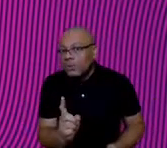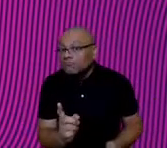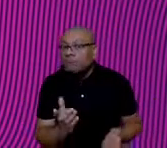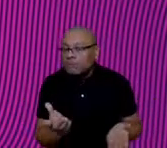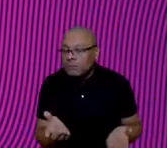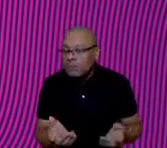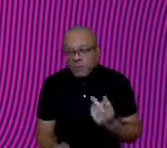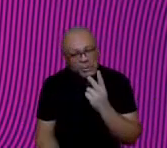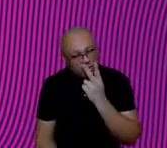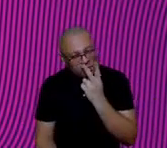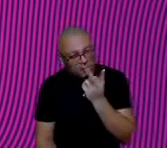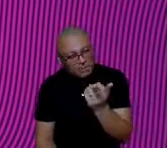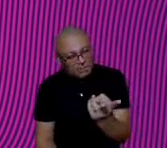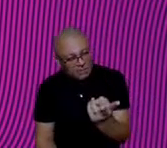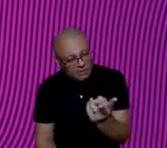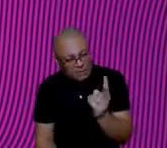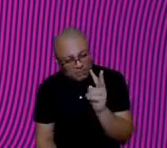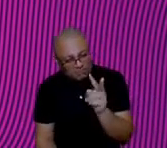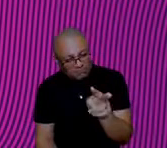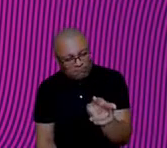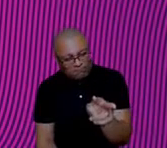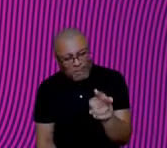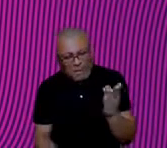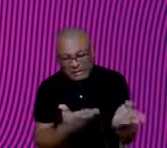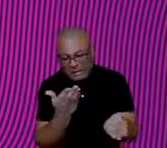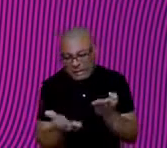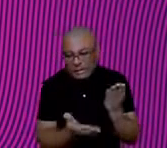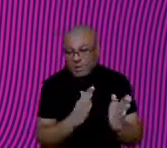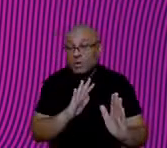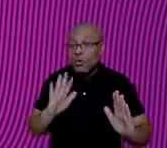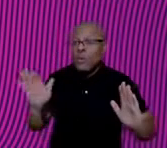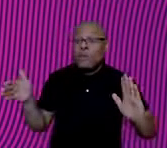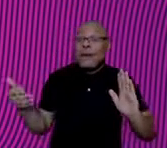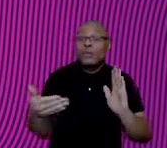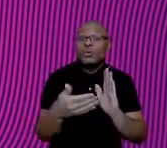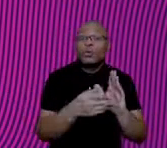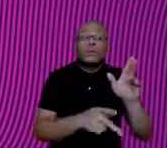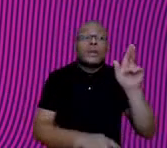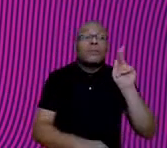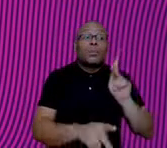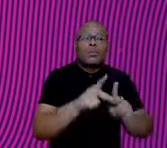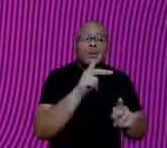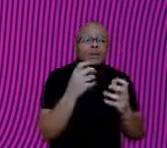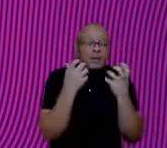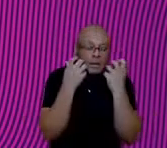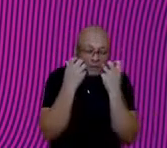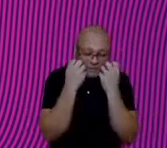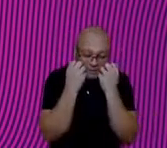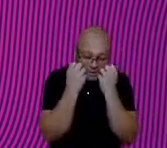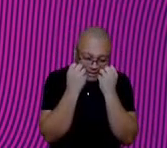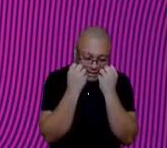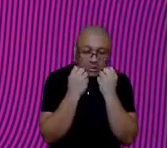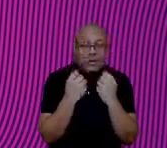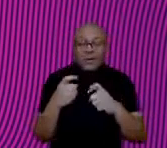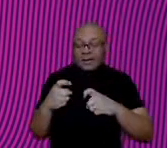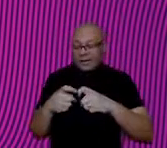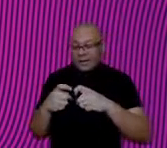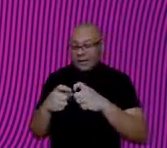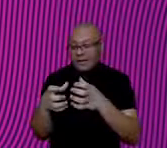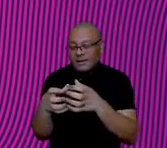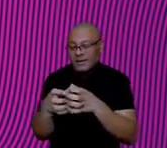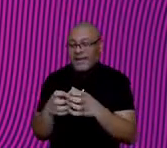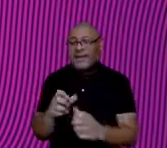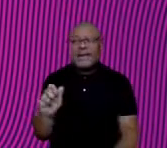uma perspectiva de tratamento para toda essa população que está envelhecendo, a medicina começa a ficar muito cara. E,